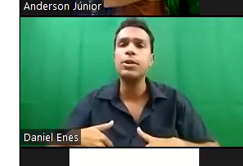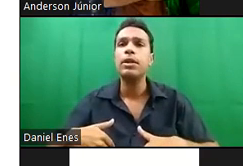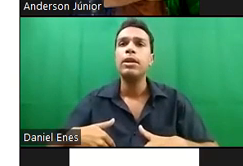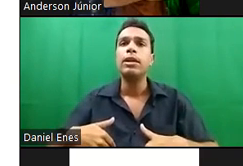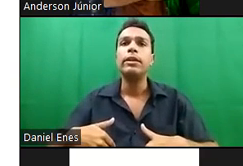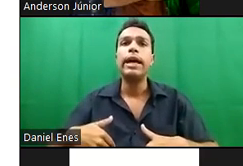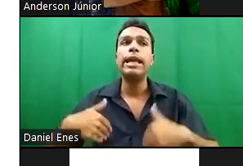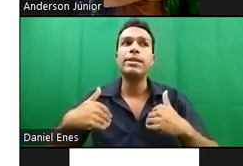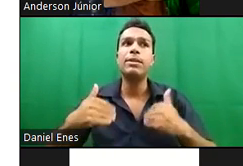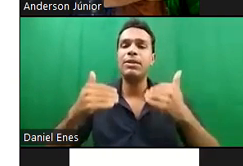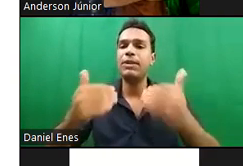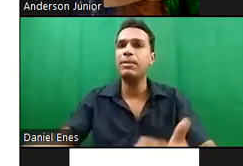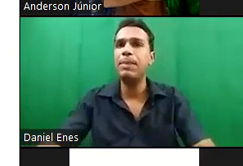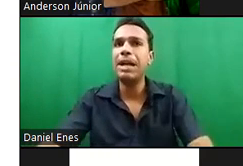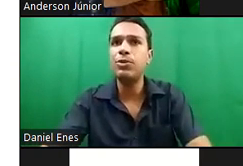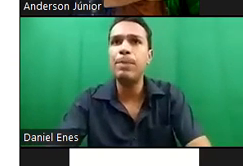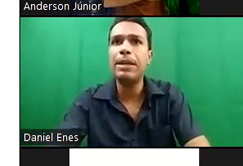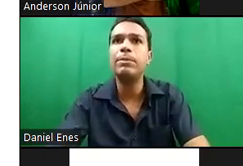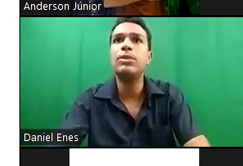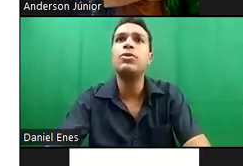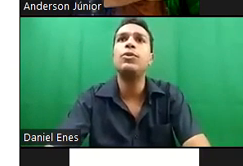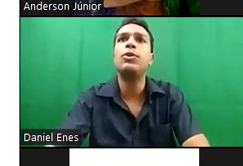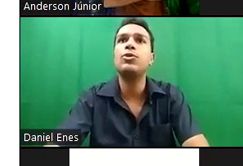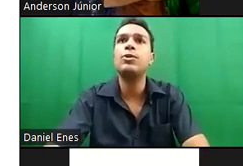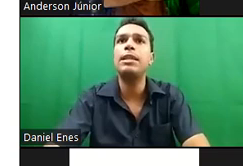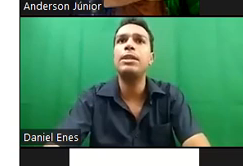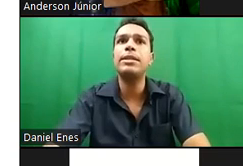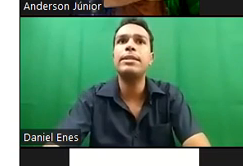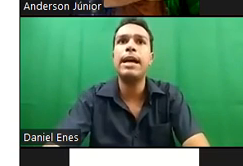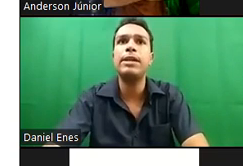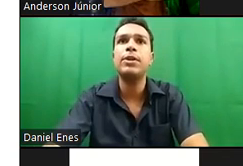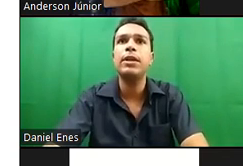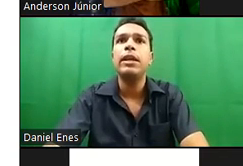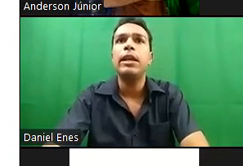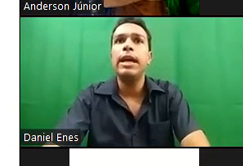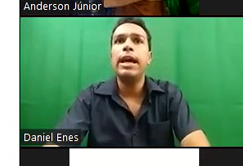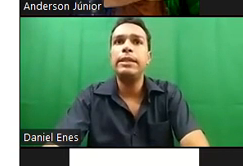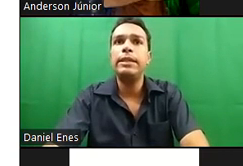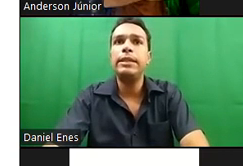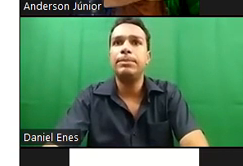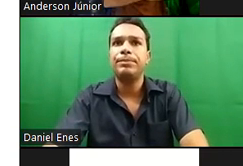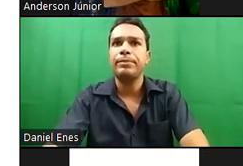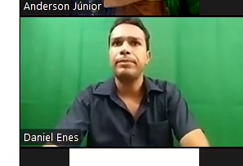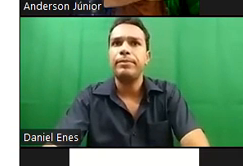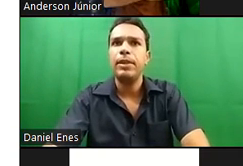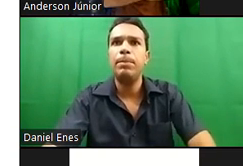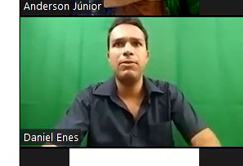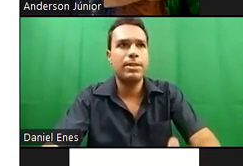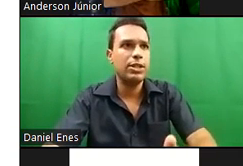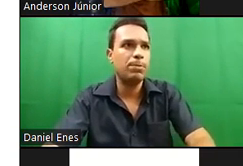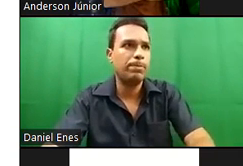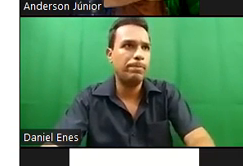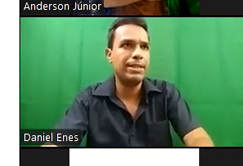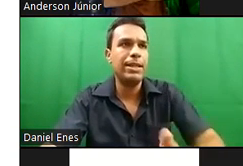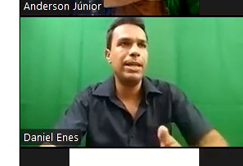corporais, né? Elas também fazem parte dos parâmetros fonológicos da língua de sinais. E aí, para